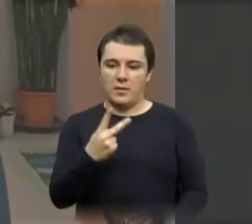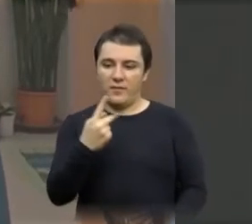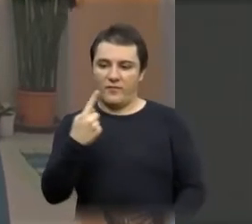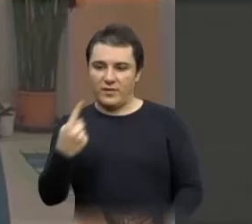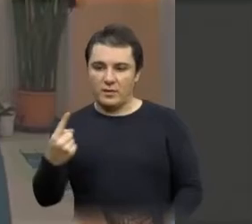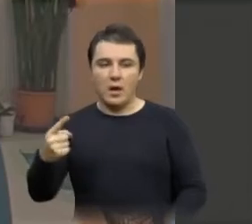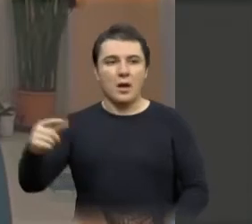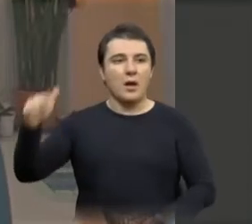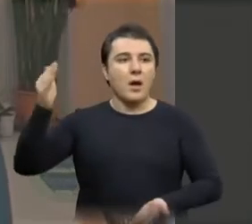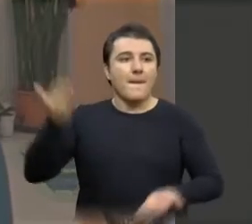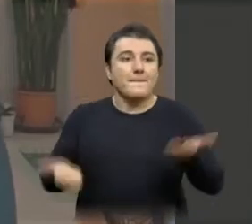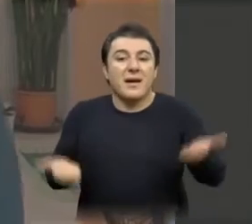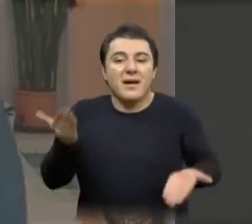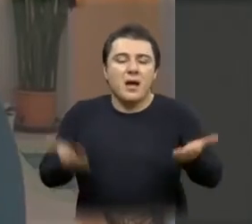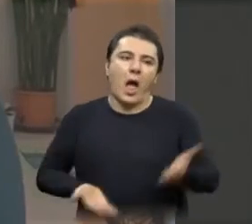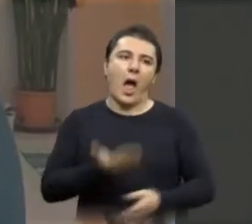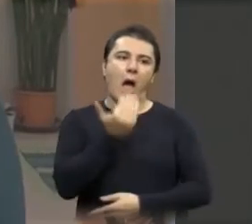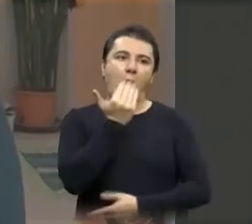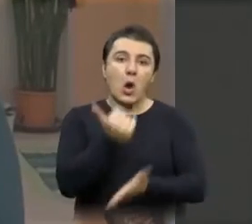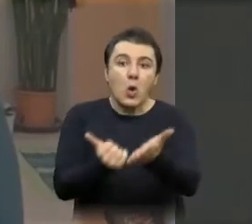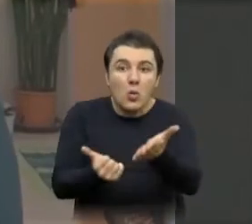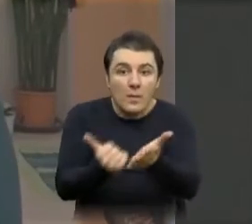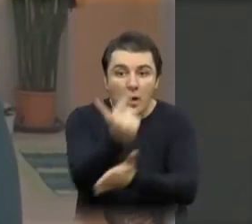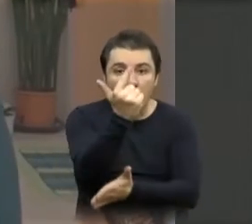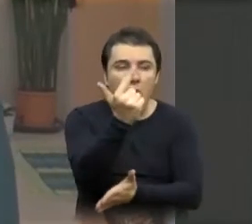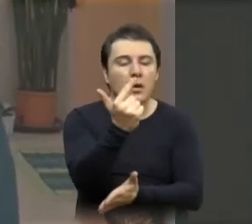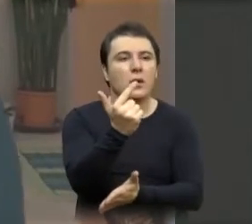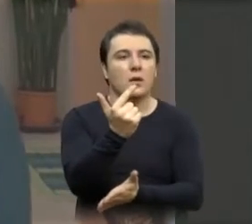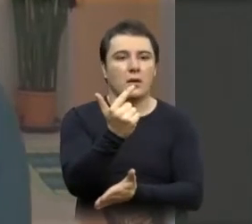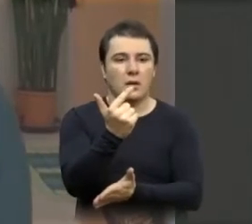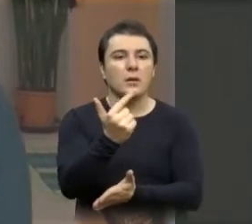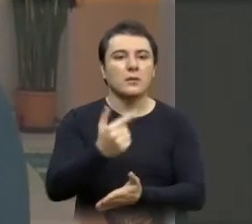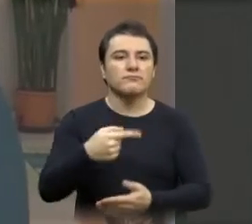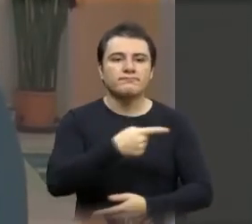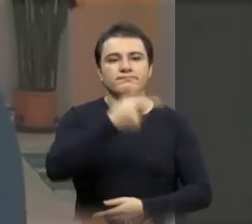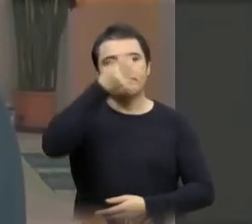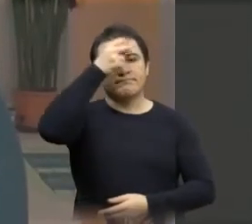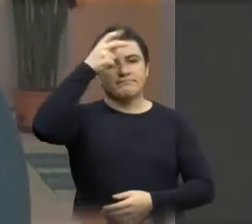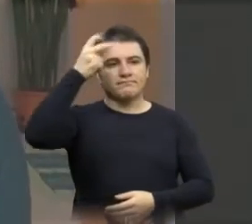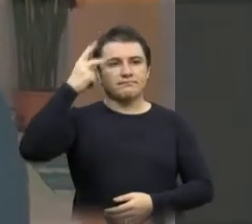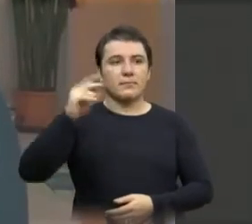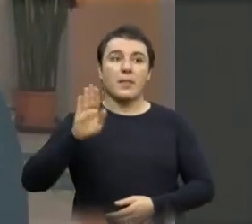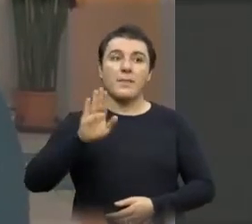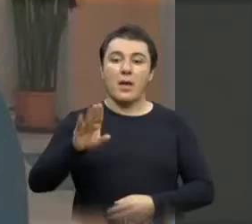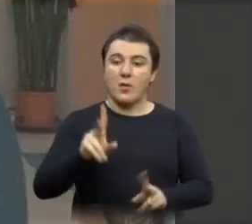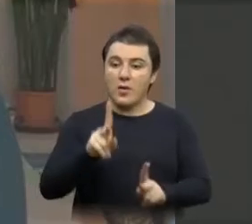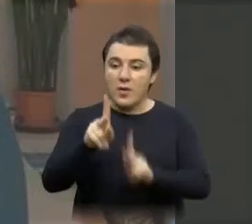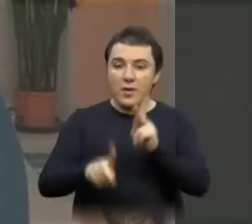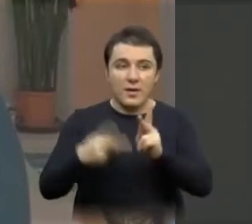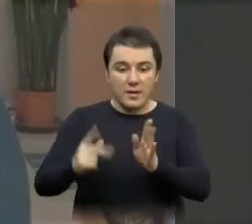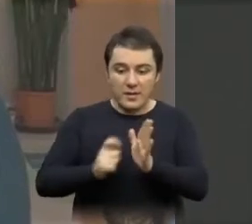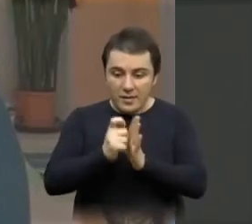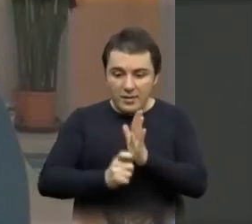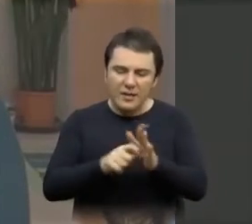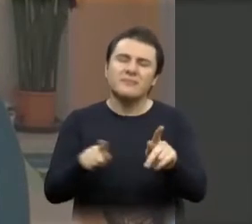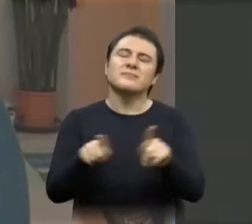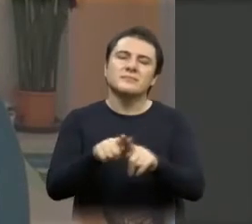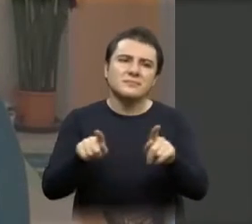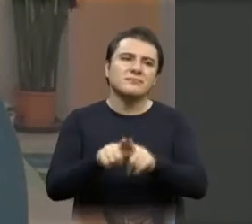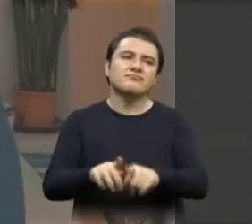433.821 toneladas de alimentos comprados pela prefeitura, mas o povo araraquarense é